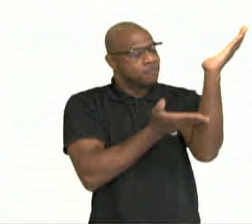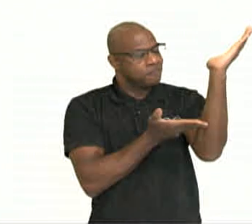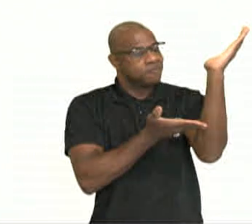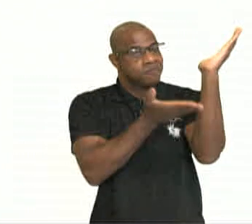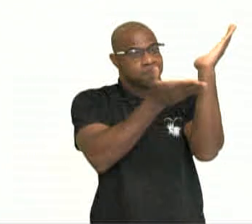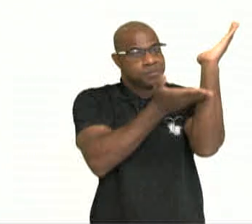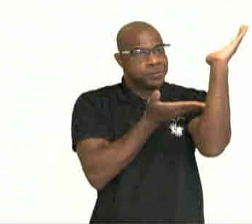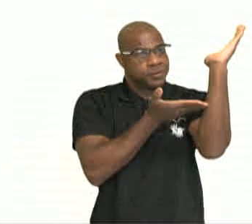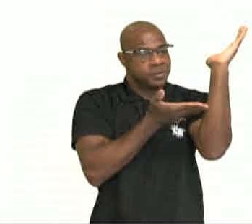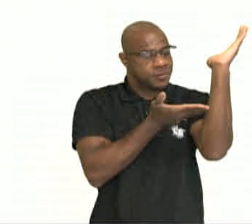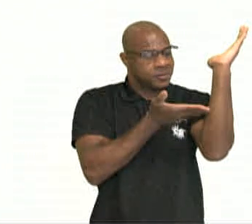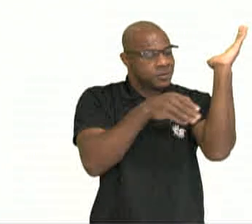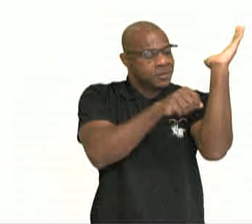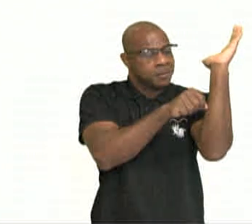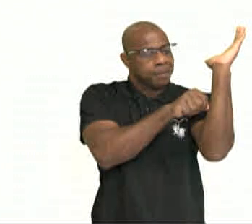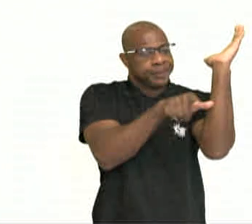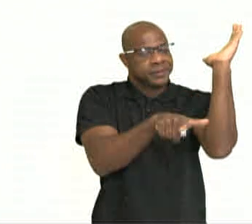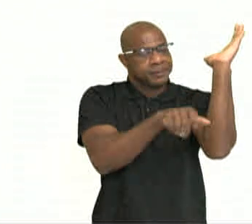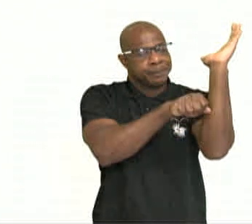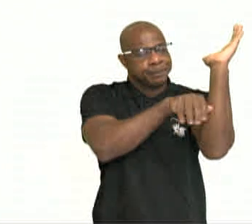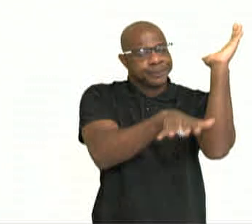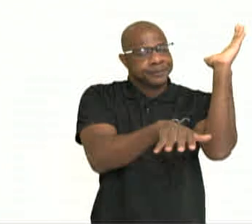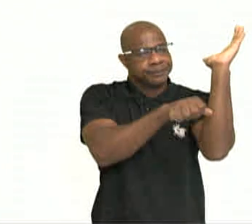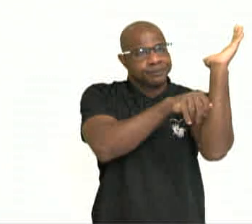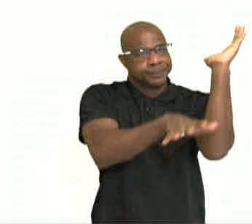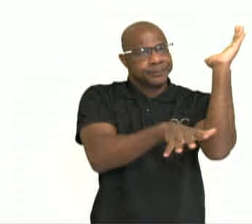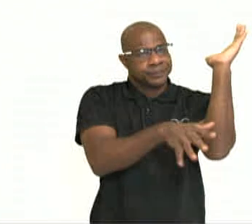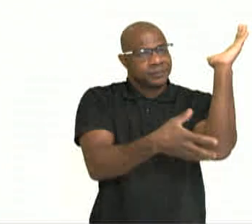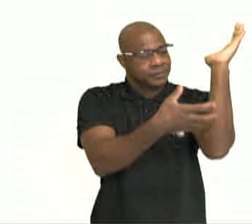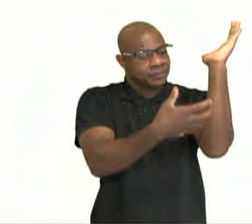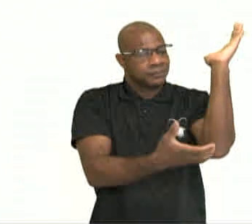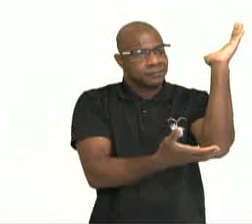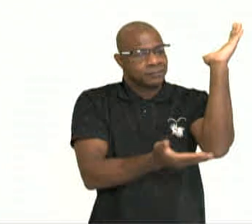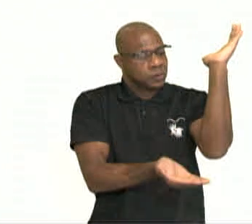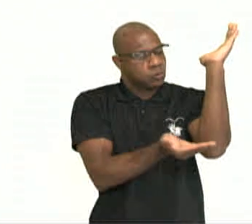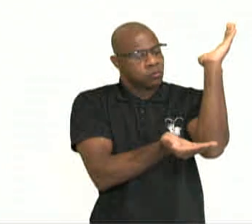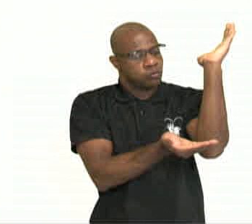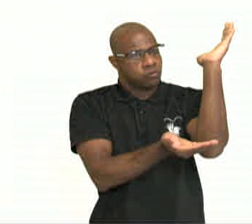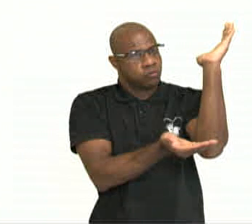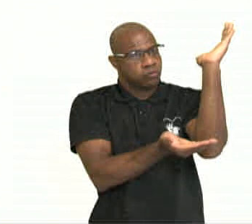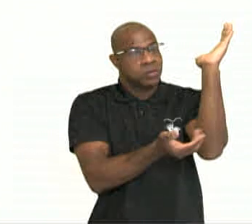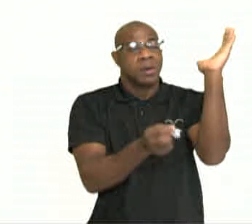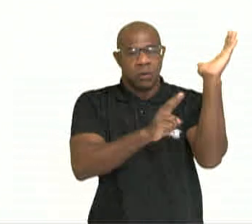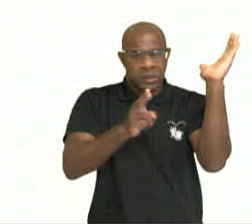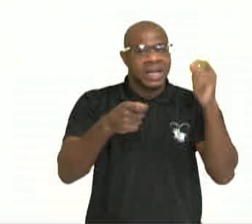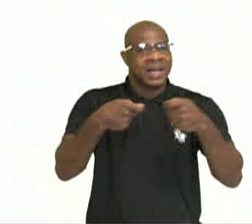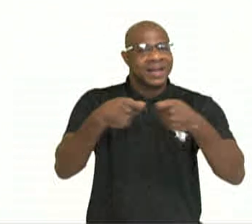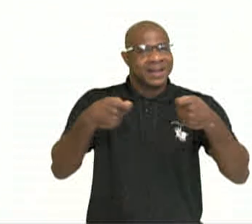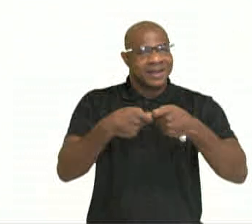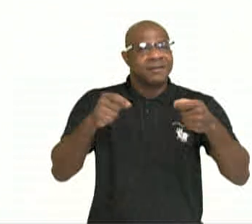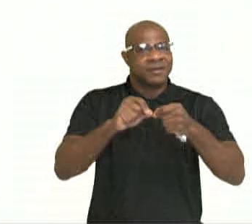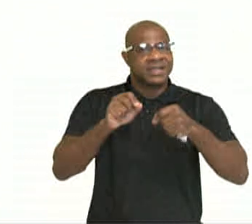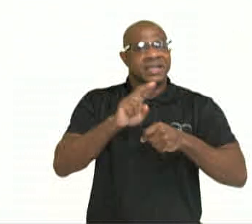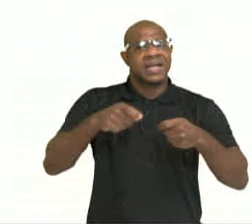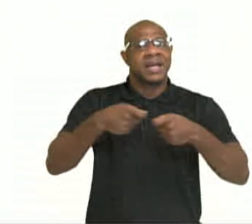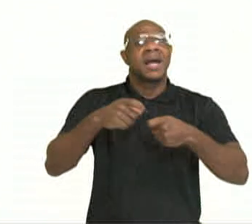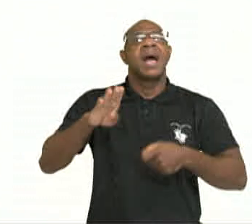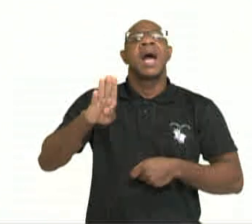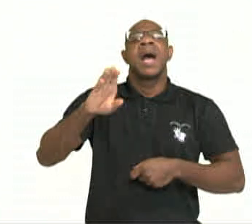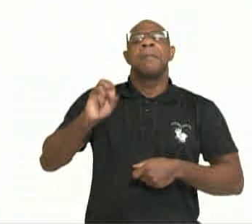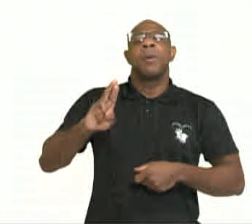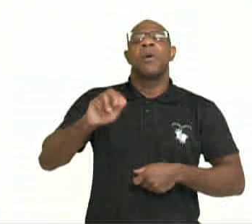essa substância branca, o látex, para utilizar para fazer a borracha, materiais com essa característica